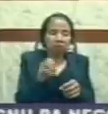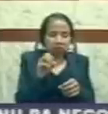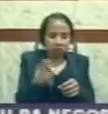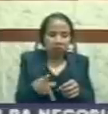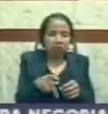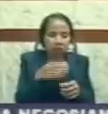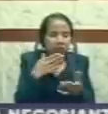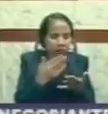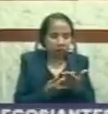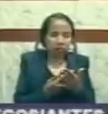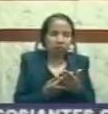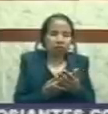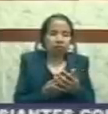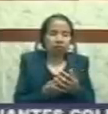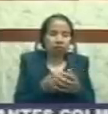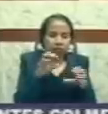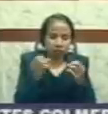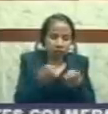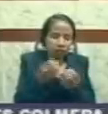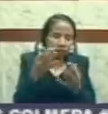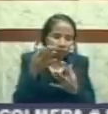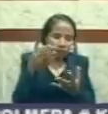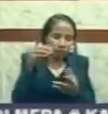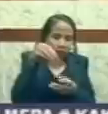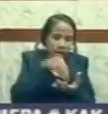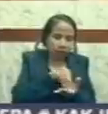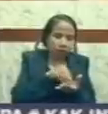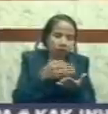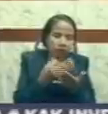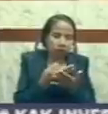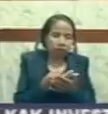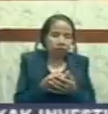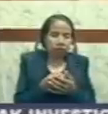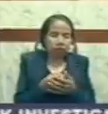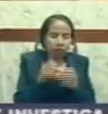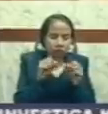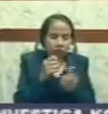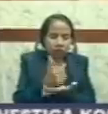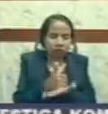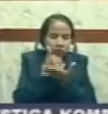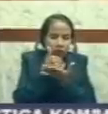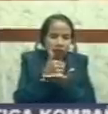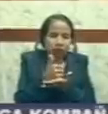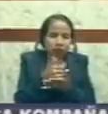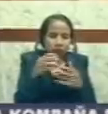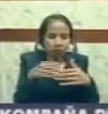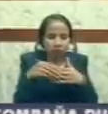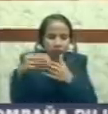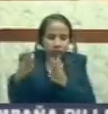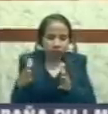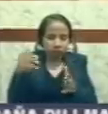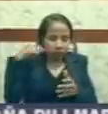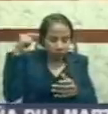ne ni hatama osan sis nemos atu ajuda para líder político sira